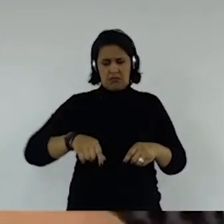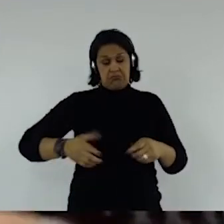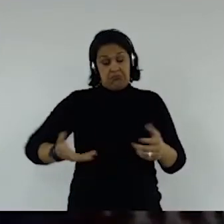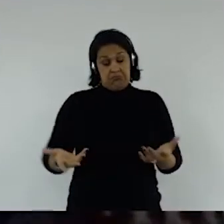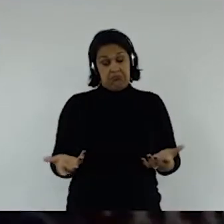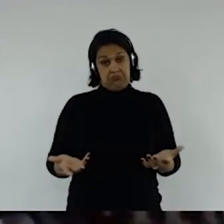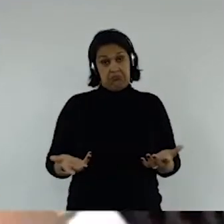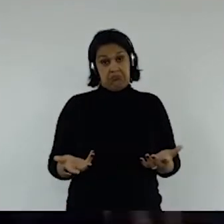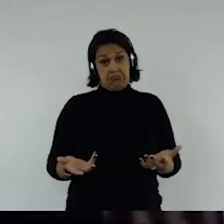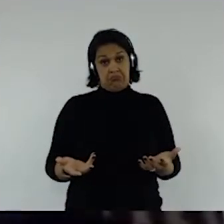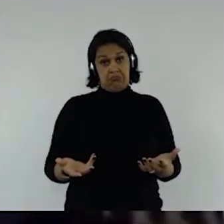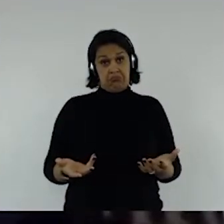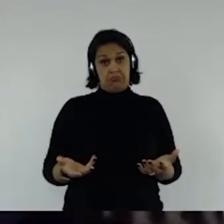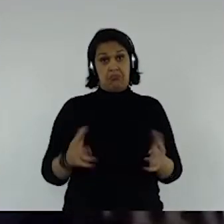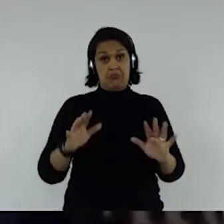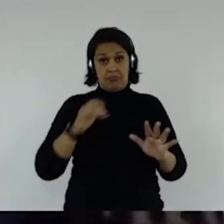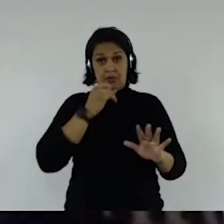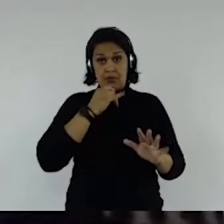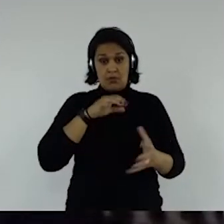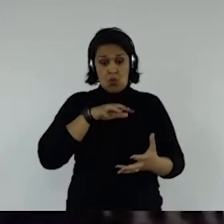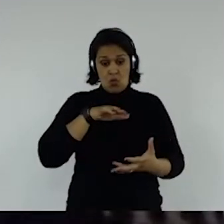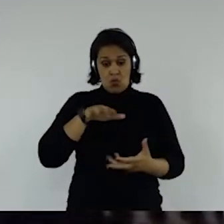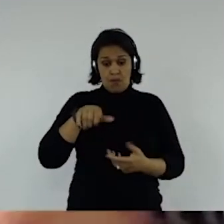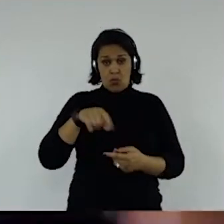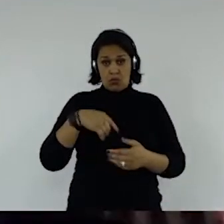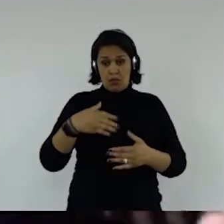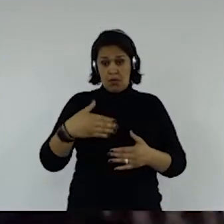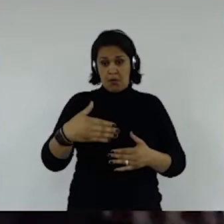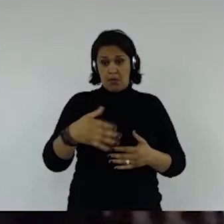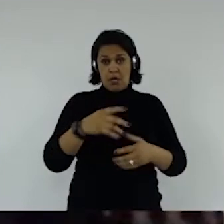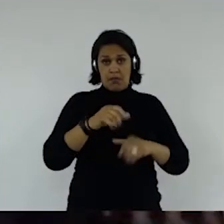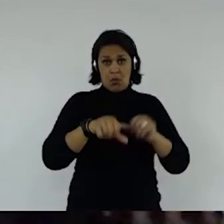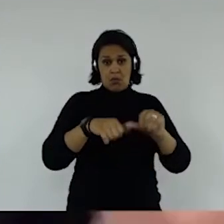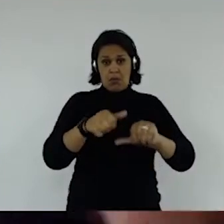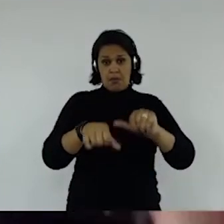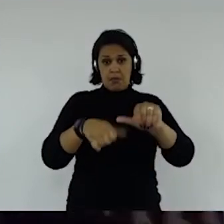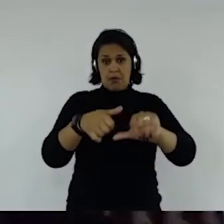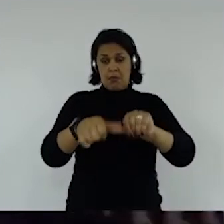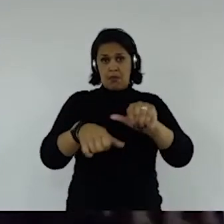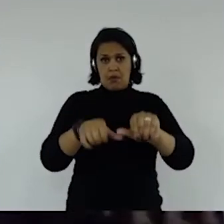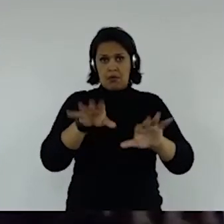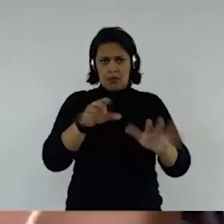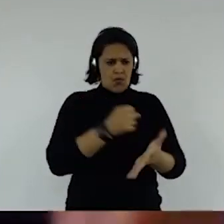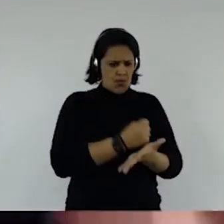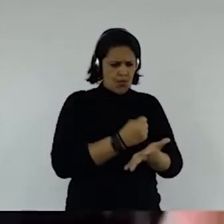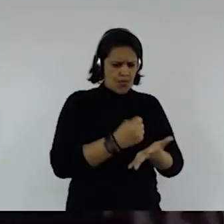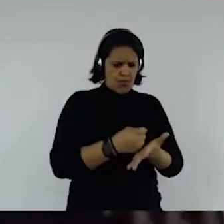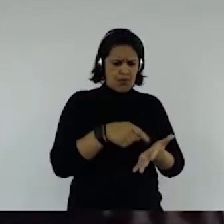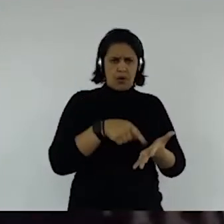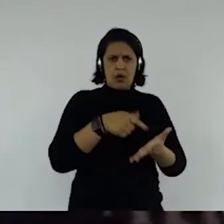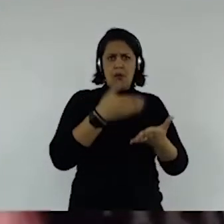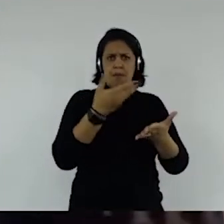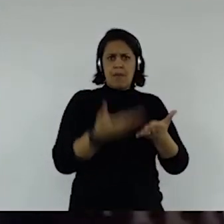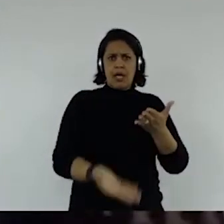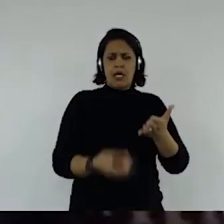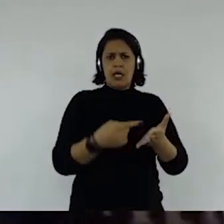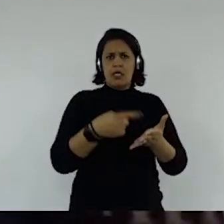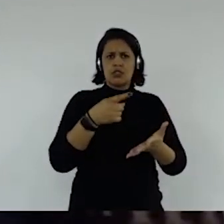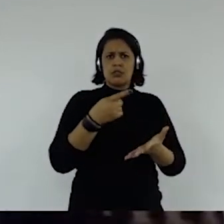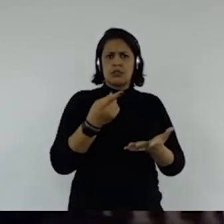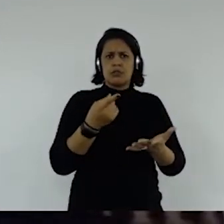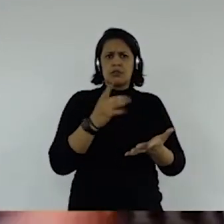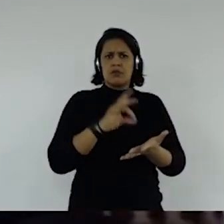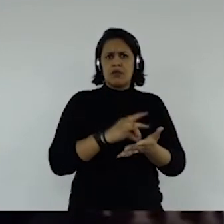o mundo muda, o contrato perde a sua razoabilidade econômica, o ministro falou,